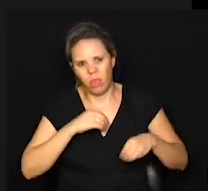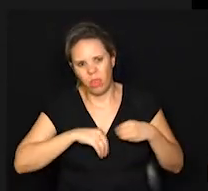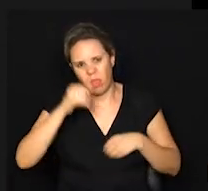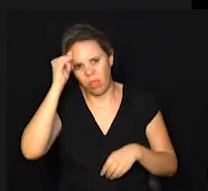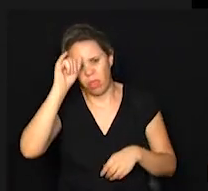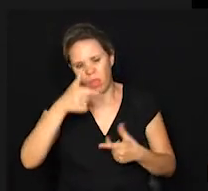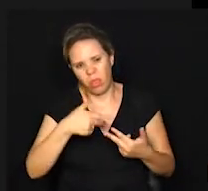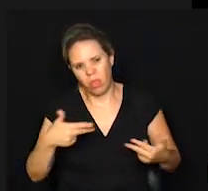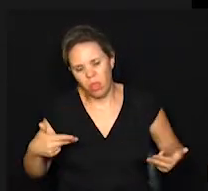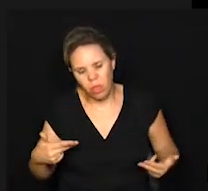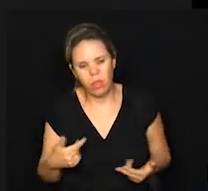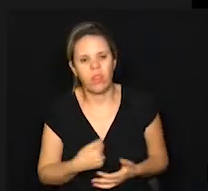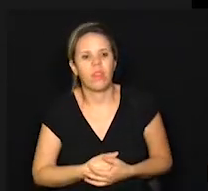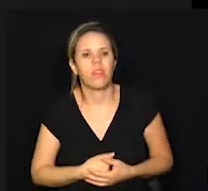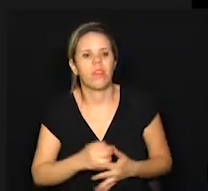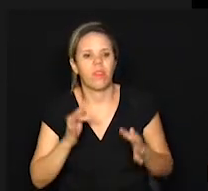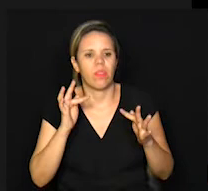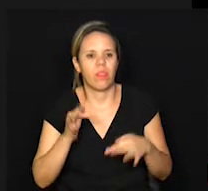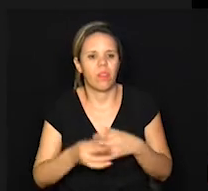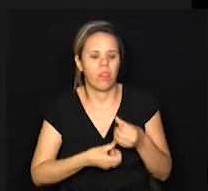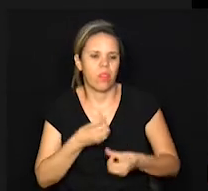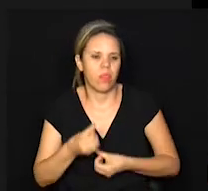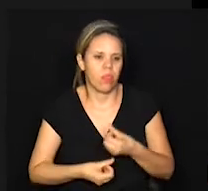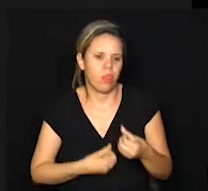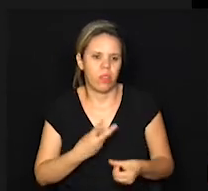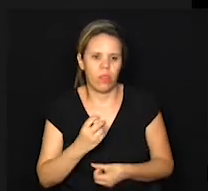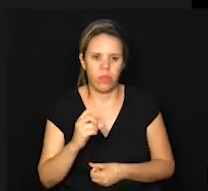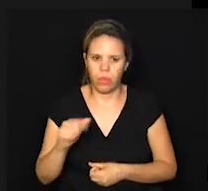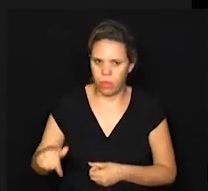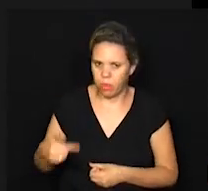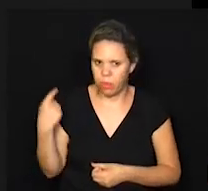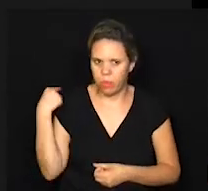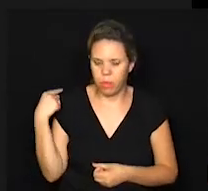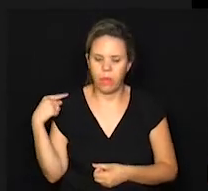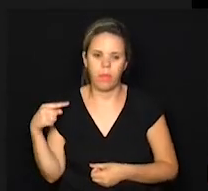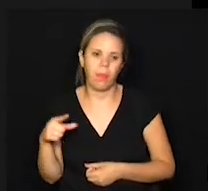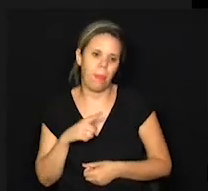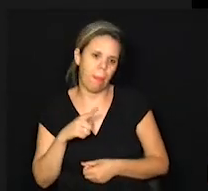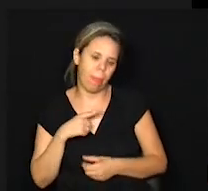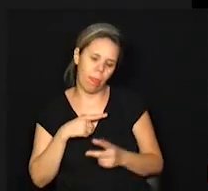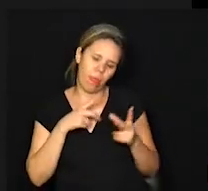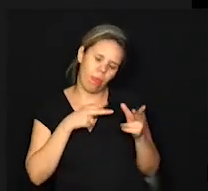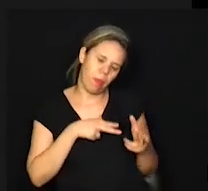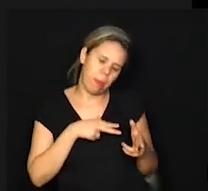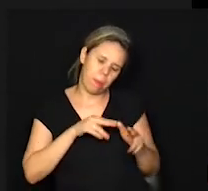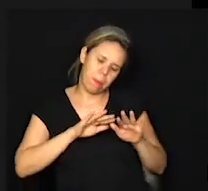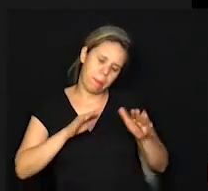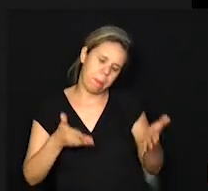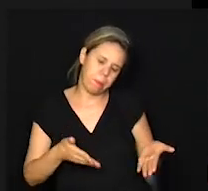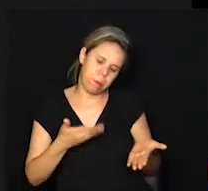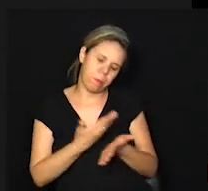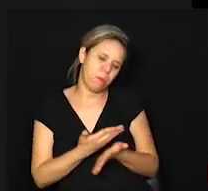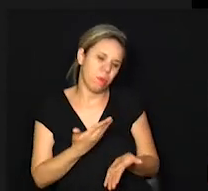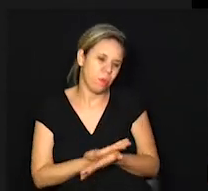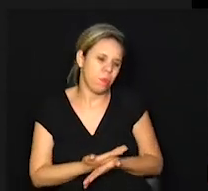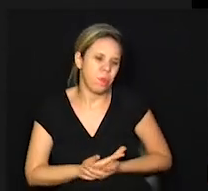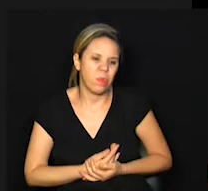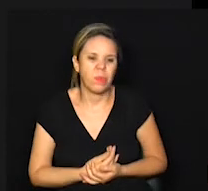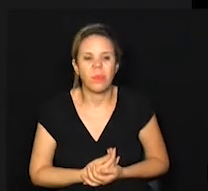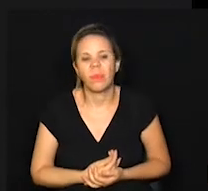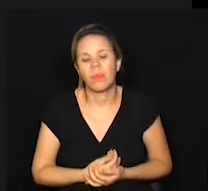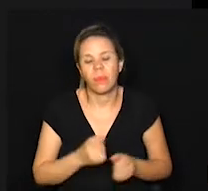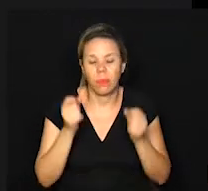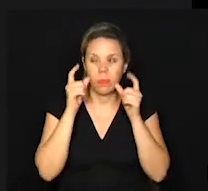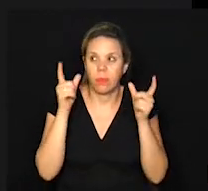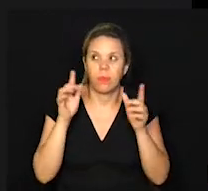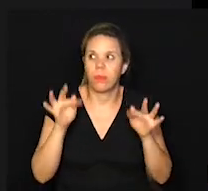lítio. No final do semestre de 2017, eu dormia na mesa. Eu acordava